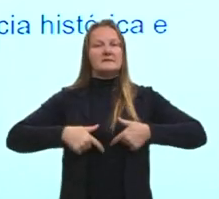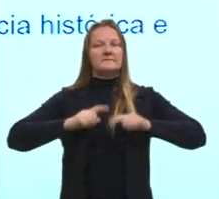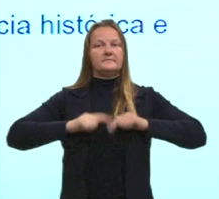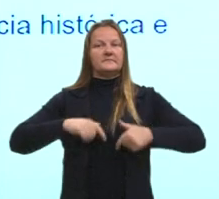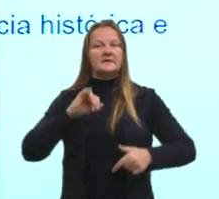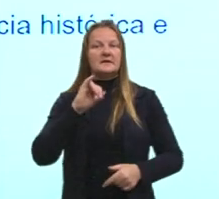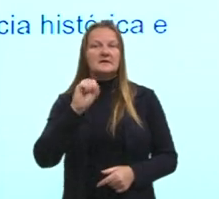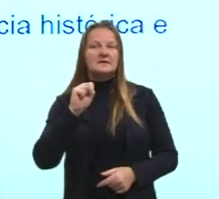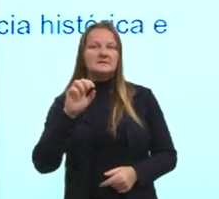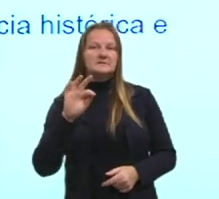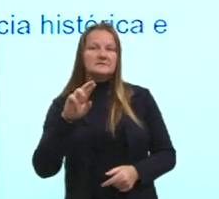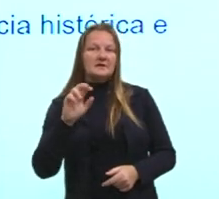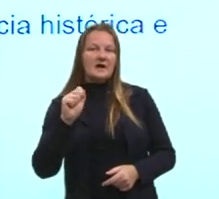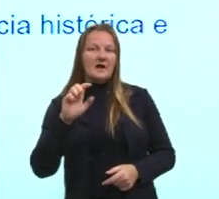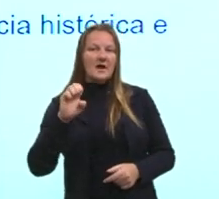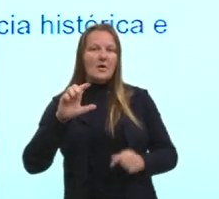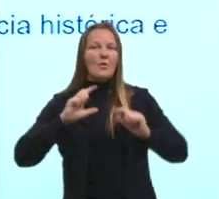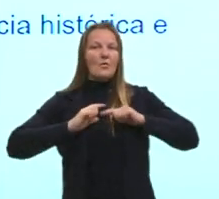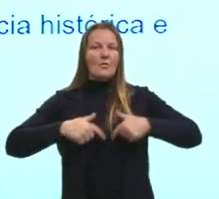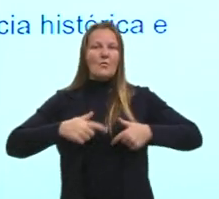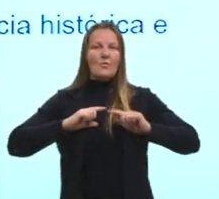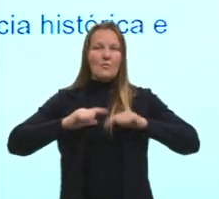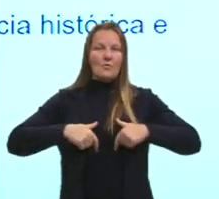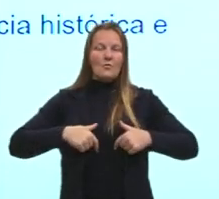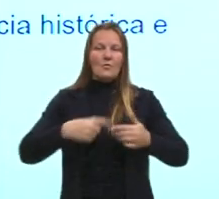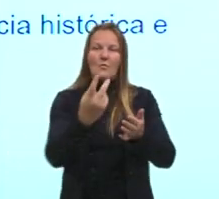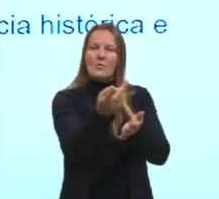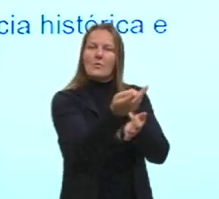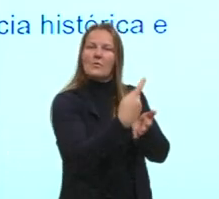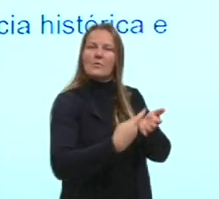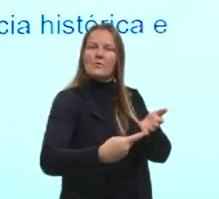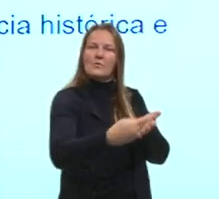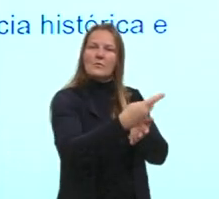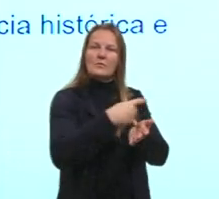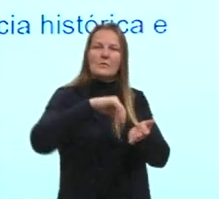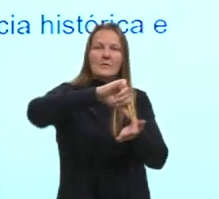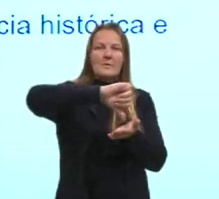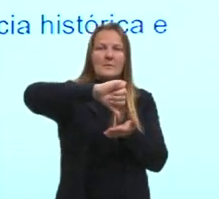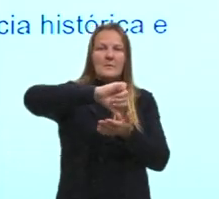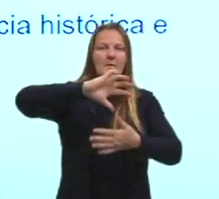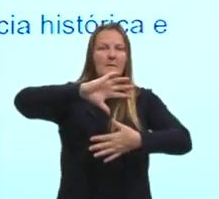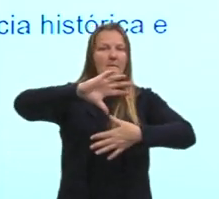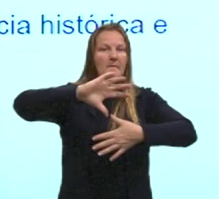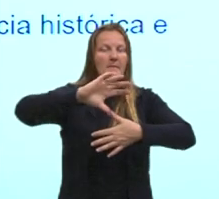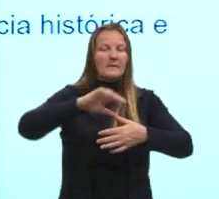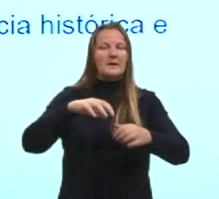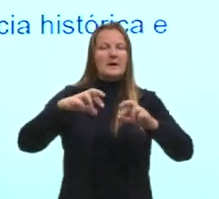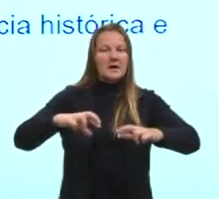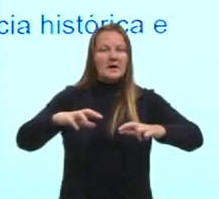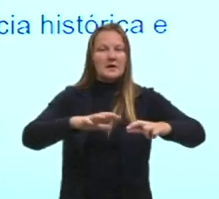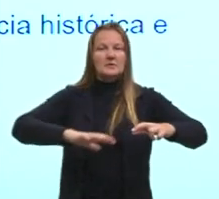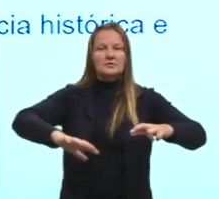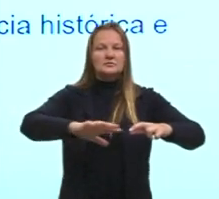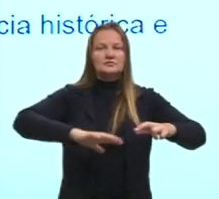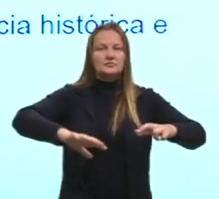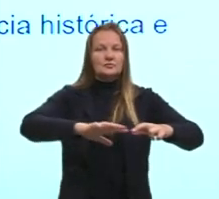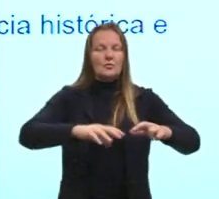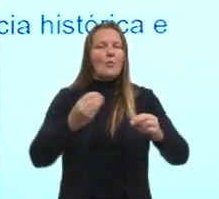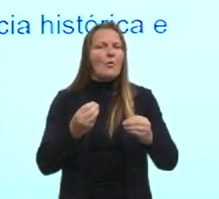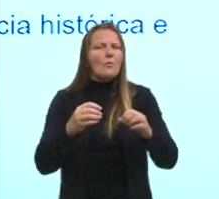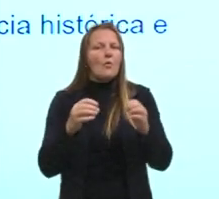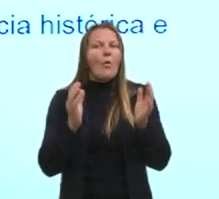Então olha aí ó tá mostrando para vocês o mapa né dessa dessa região né dessa região pivotau de como ela